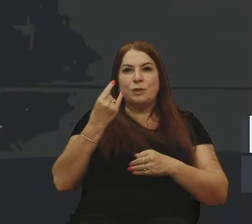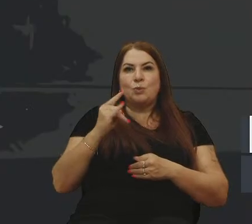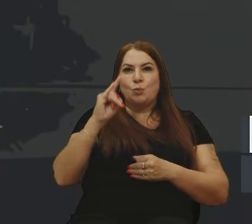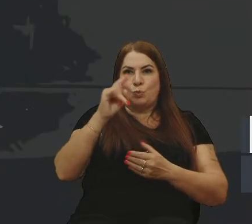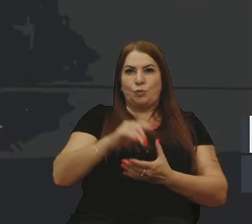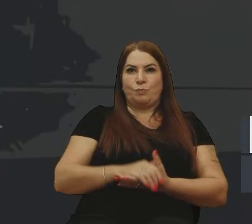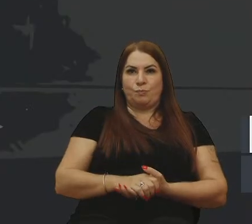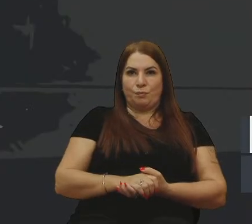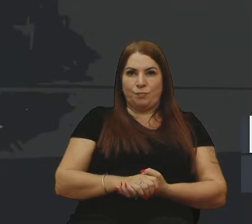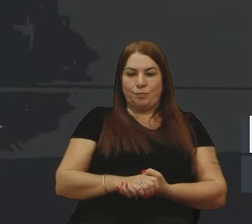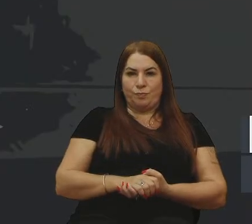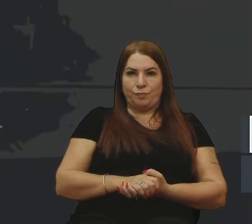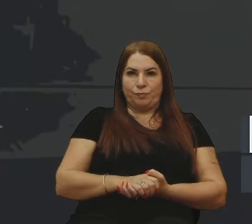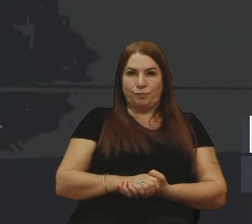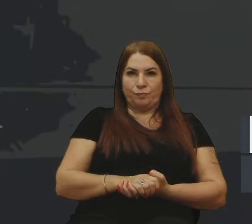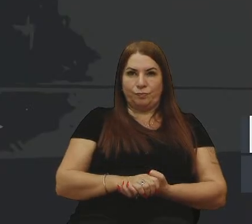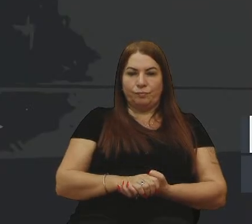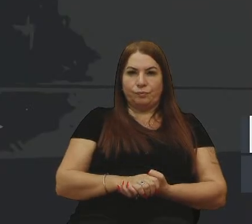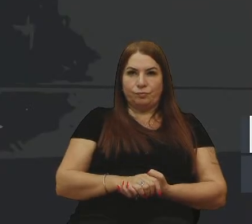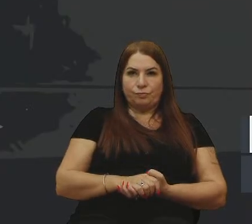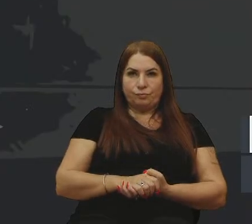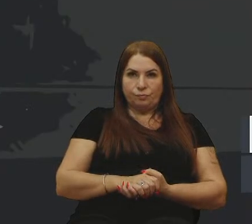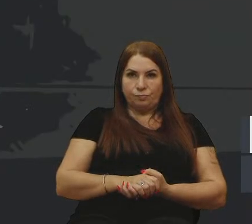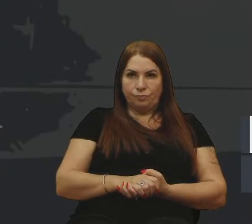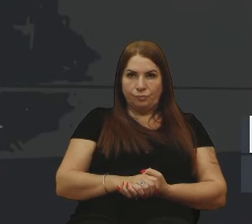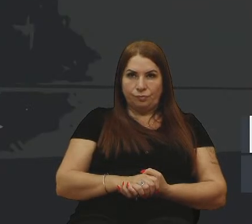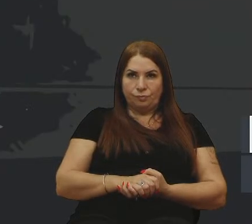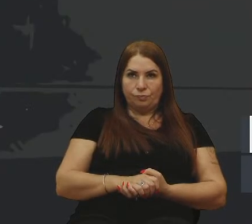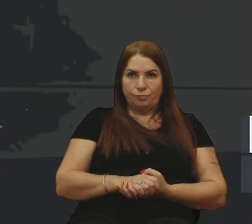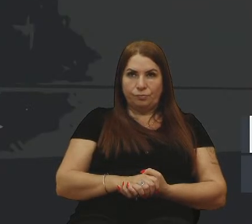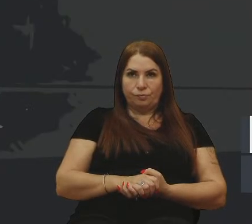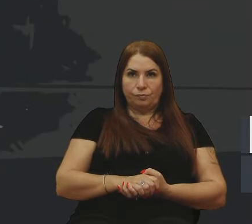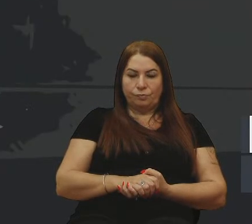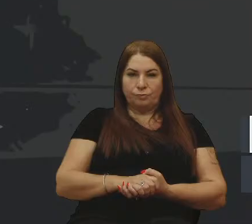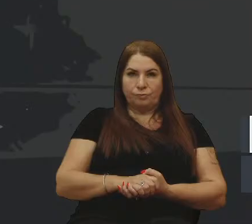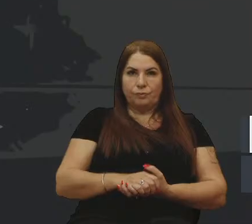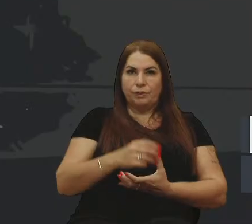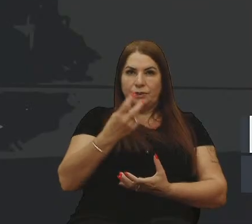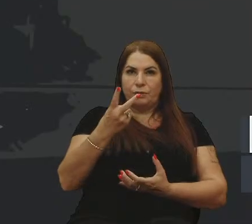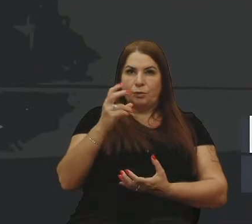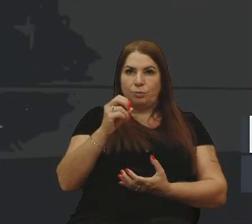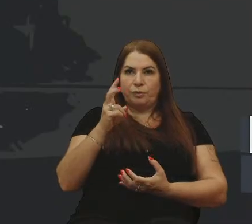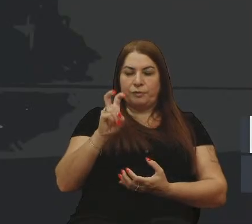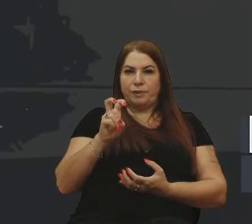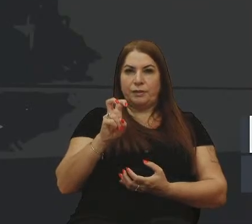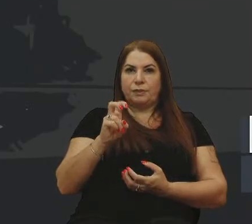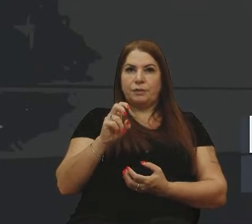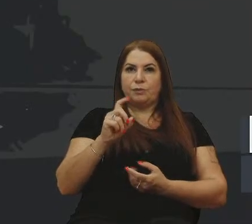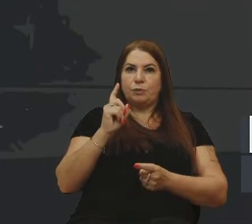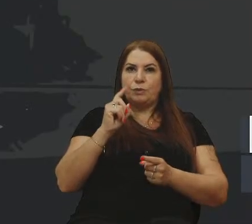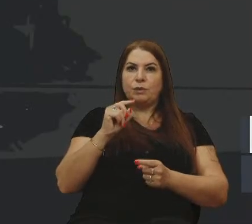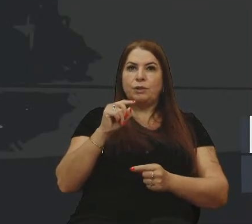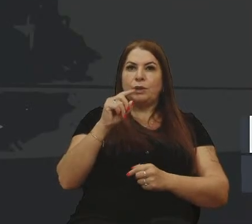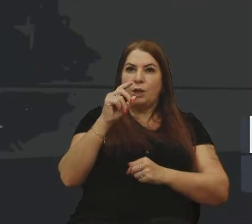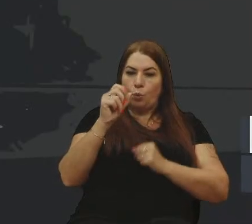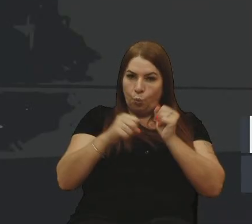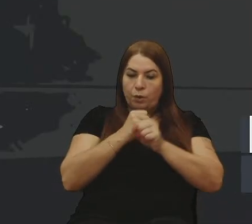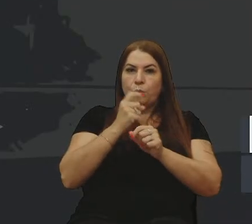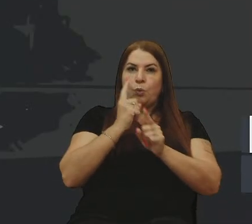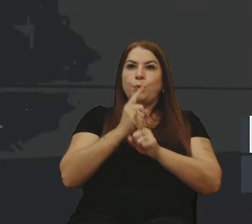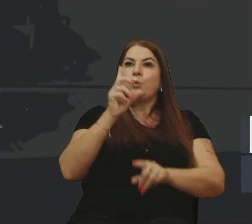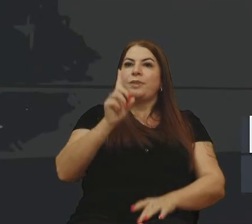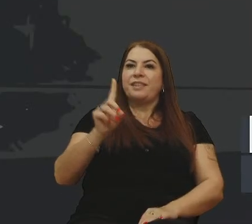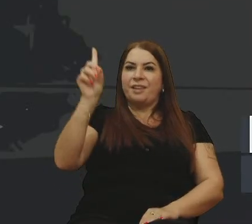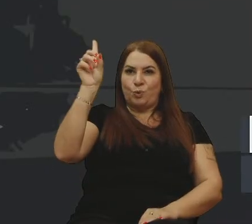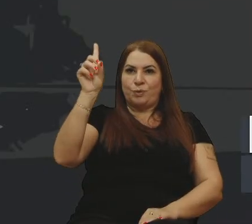gente. Pode passar. E em 2025 é o ano que eu encontro Deus. E